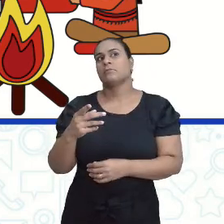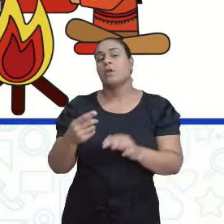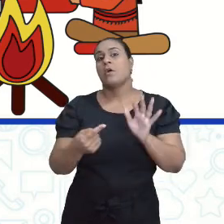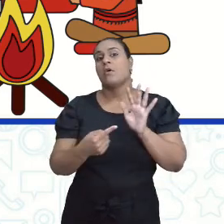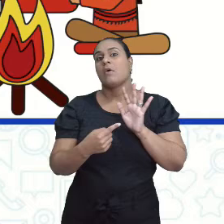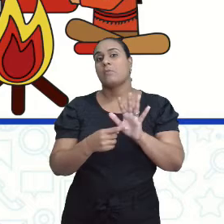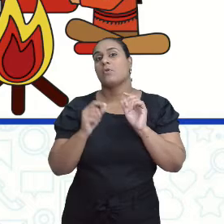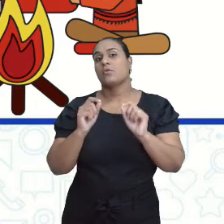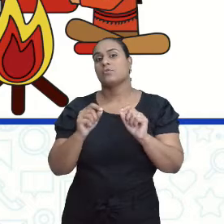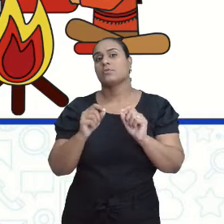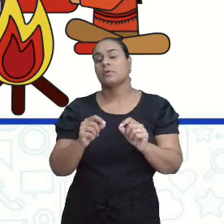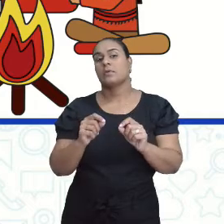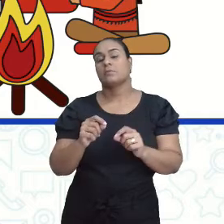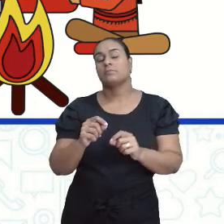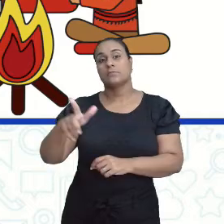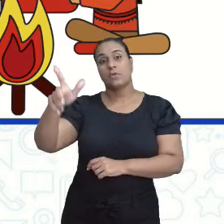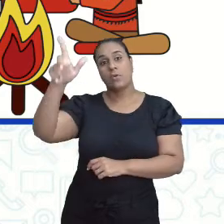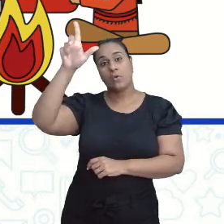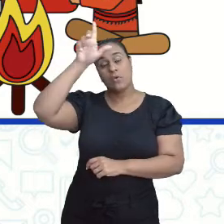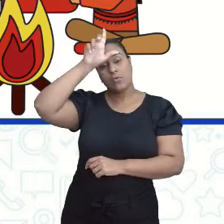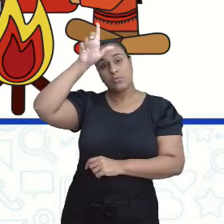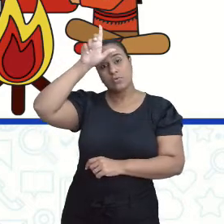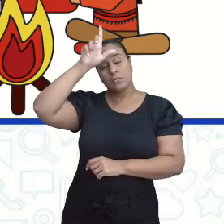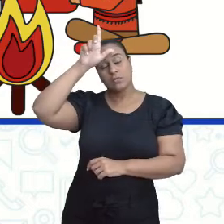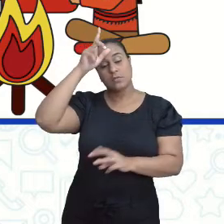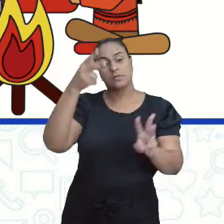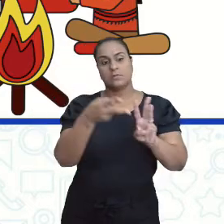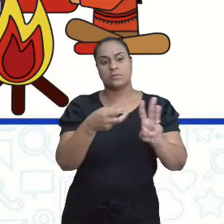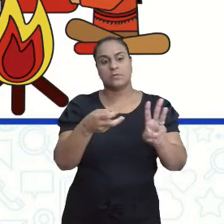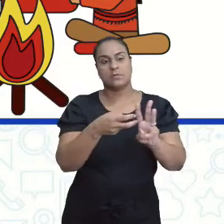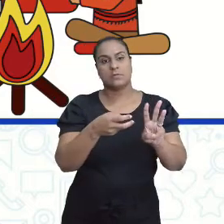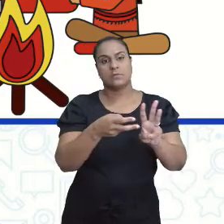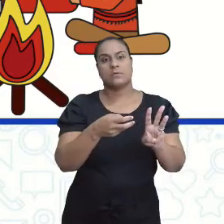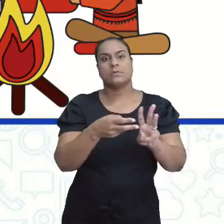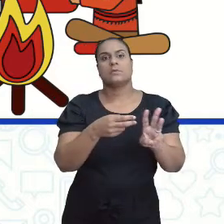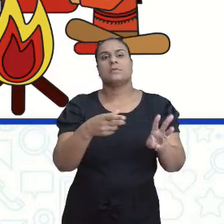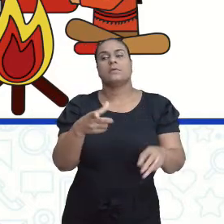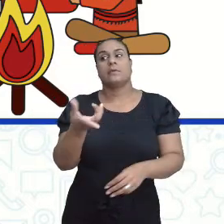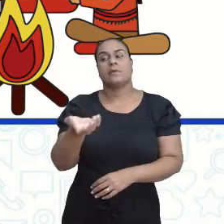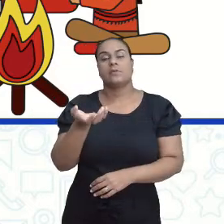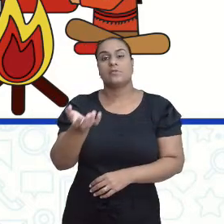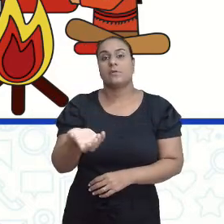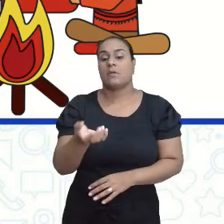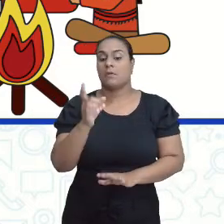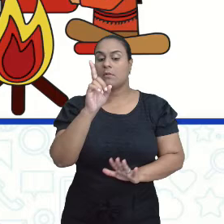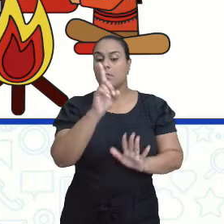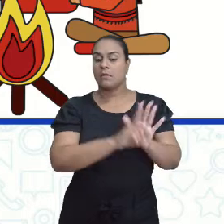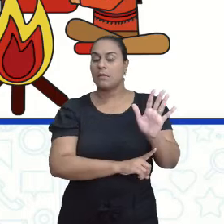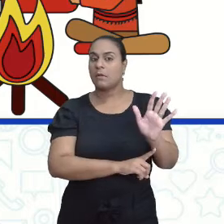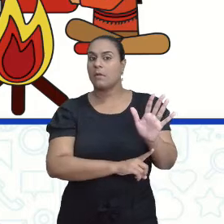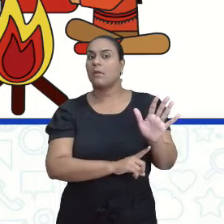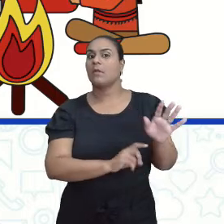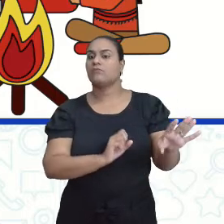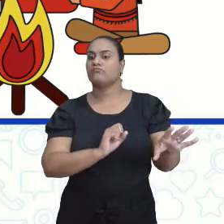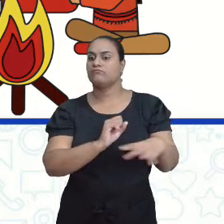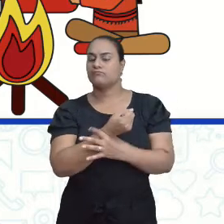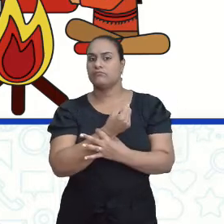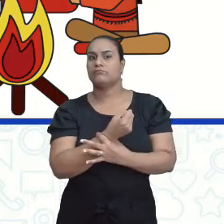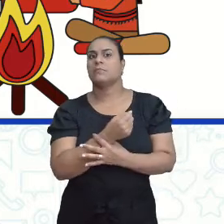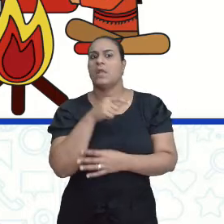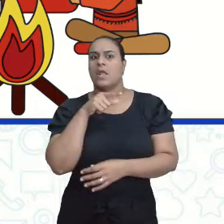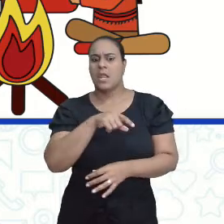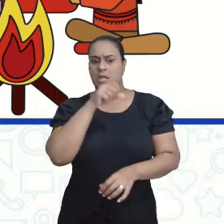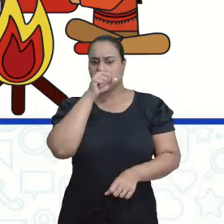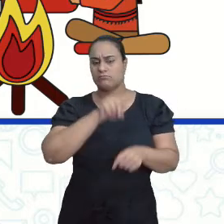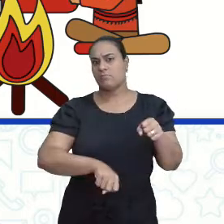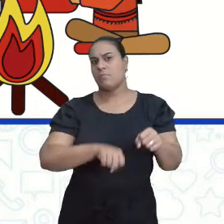líderes indígenas que costumam ir em busca, né, de garantia dos seus direitos, muitos deles são